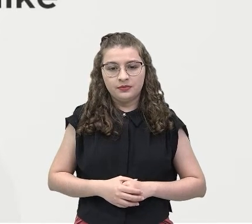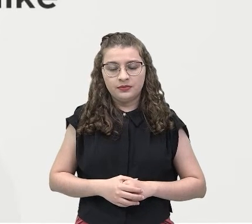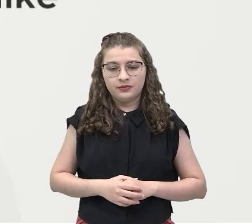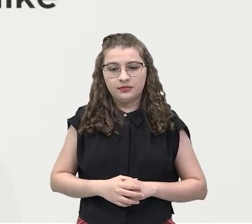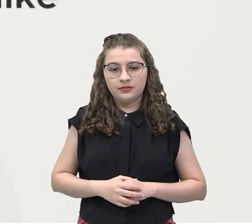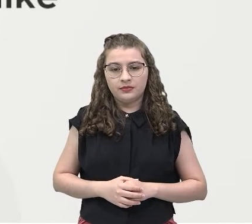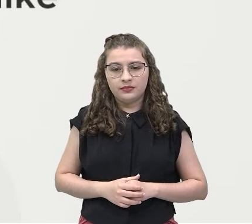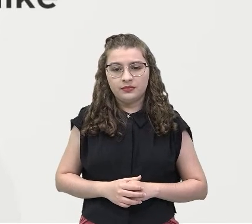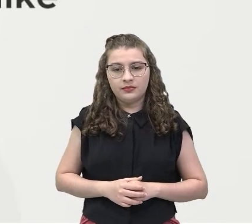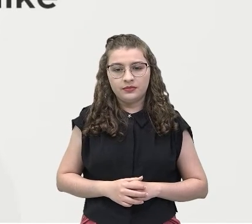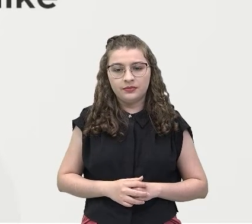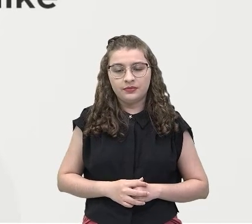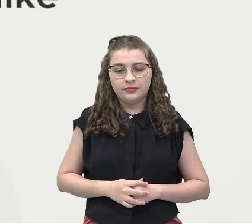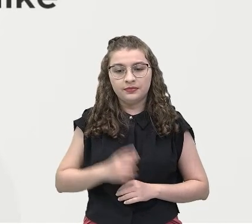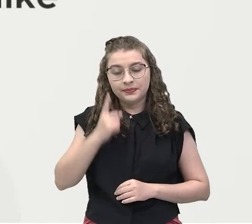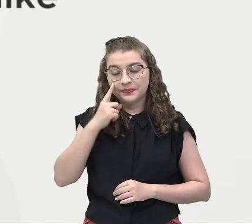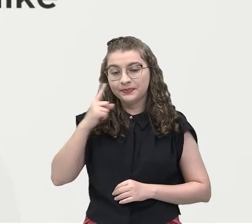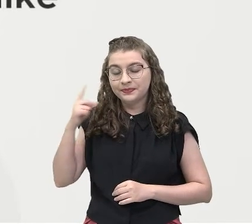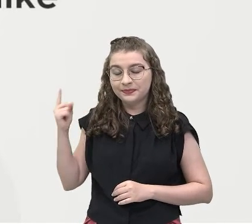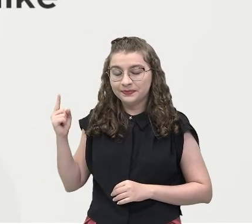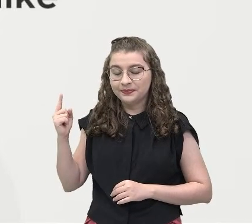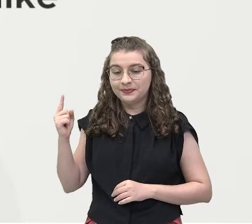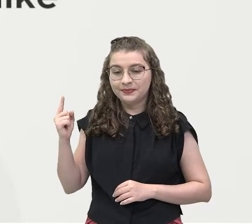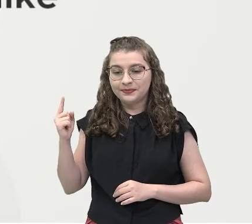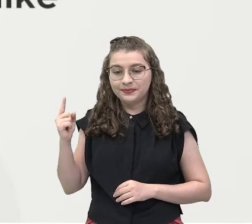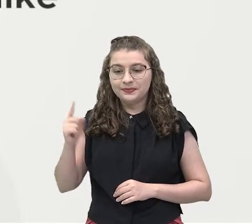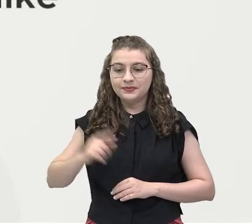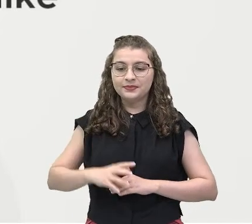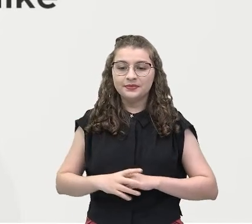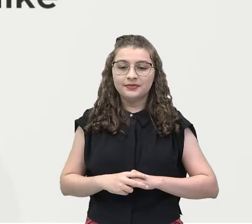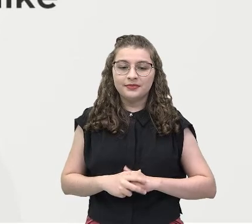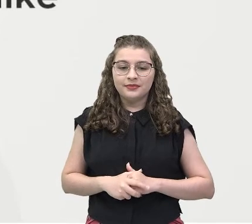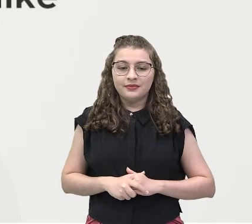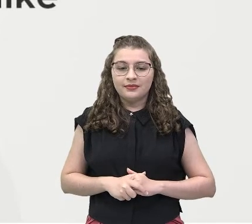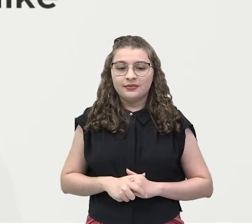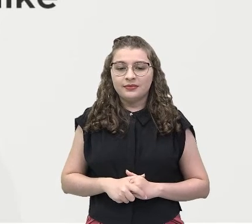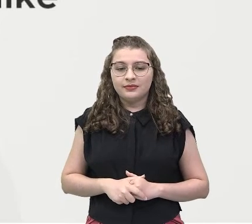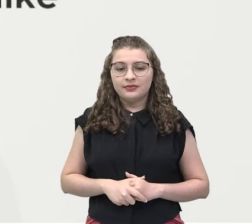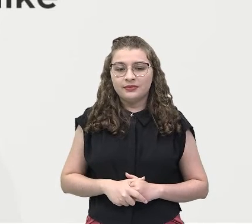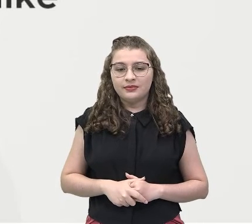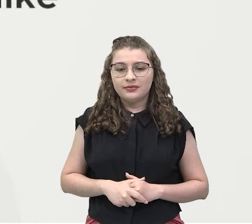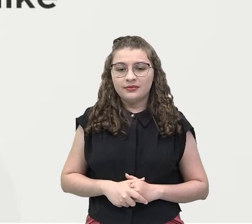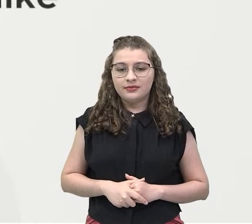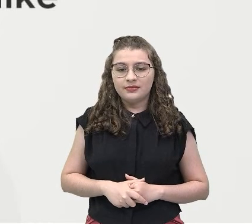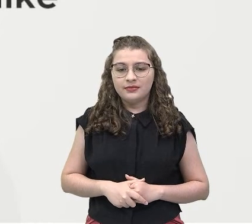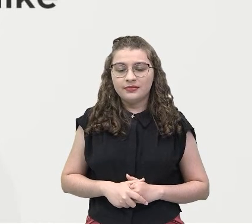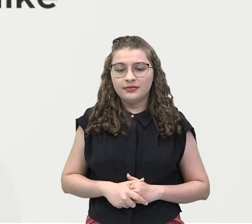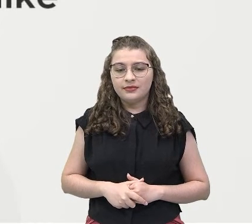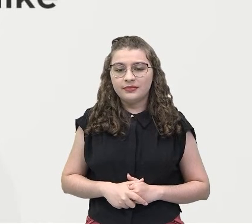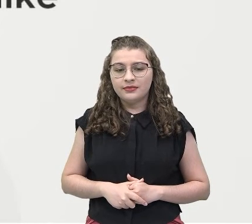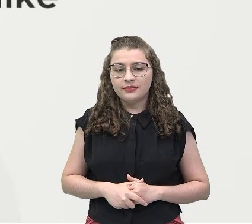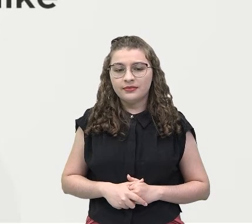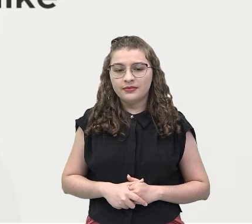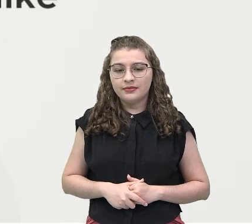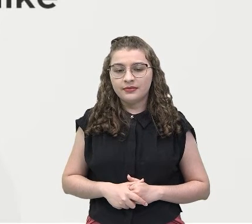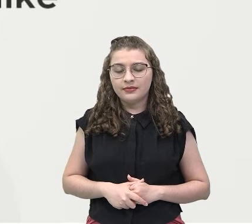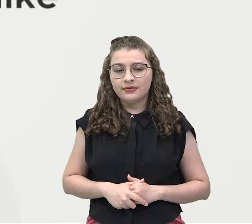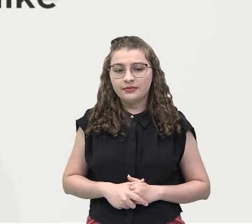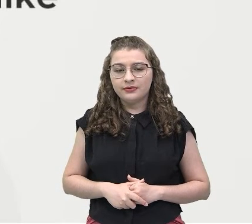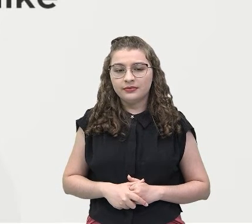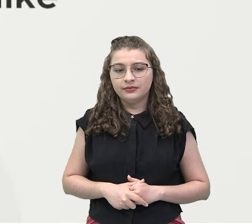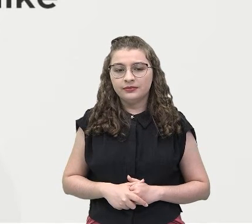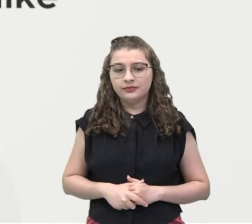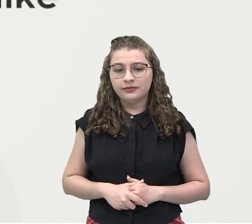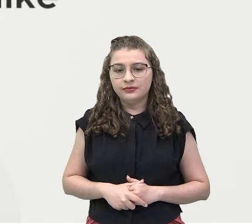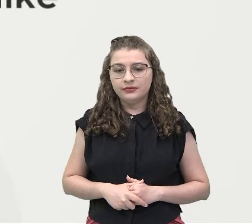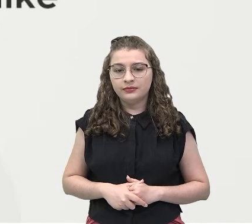artificial intelligence has a lot of influence on our lifestyle. Let us discuss a few of them,